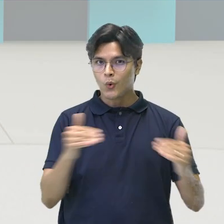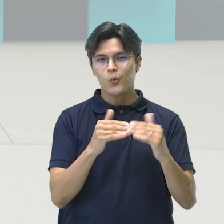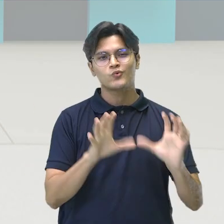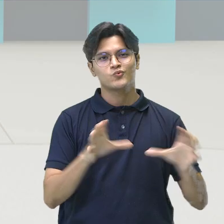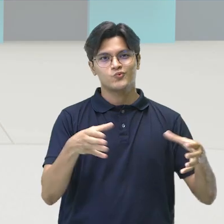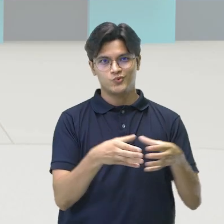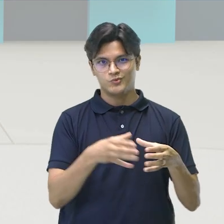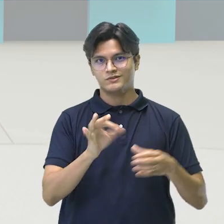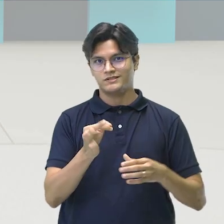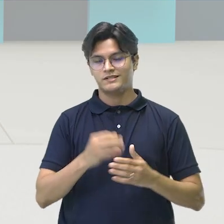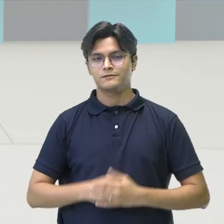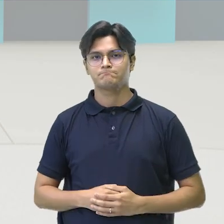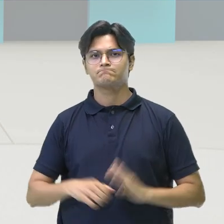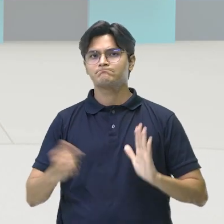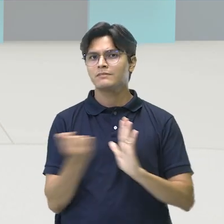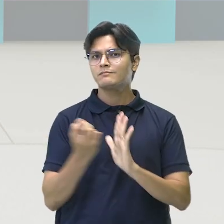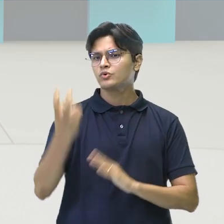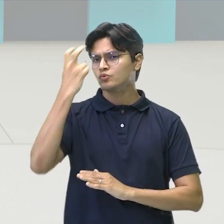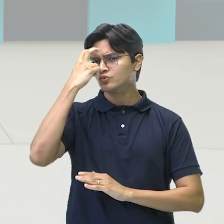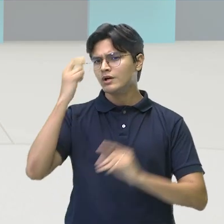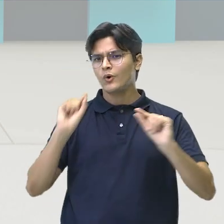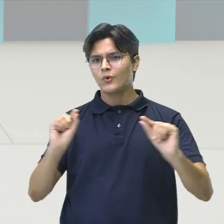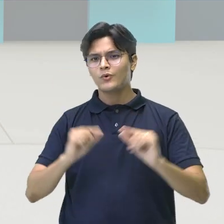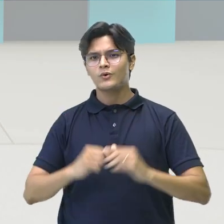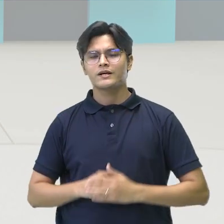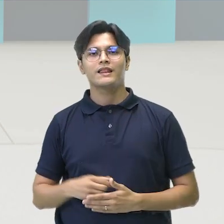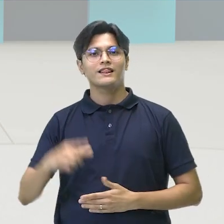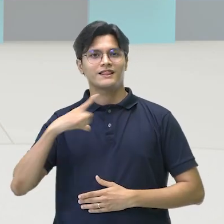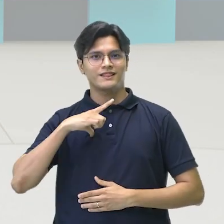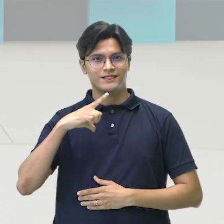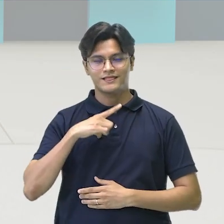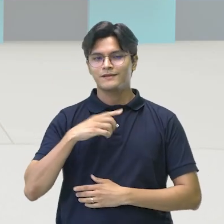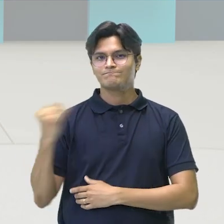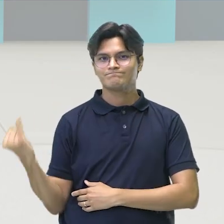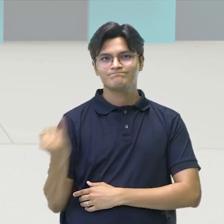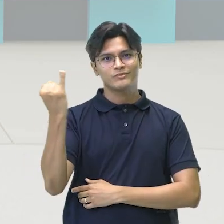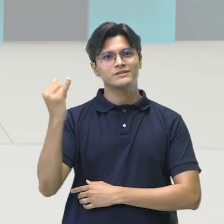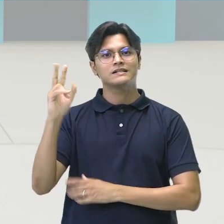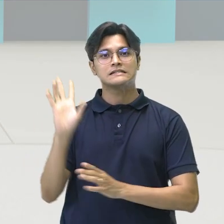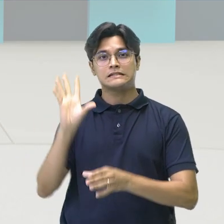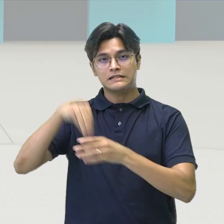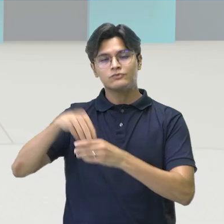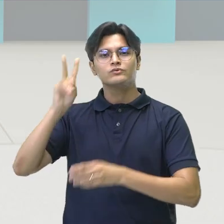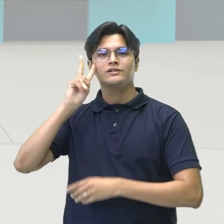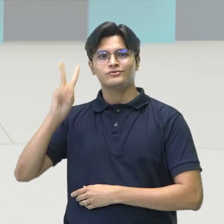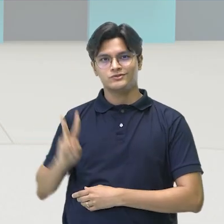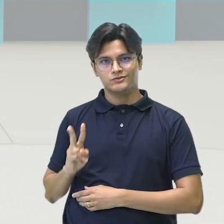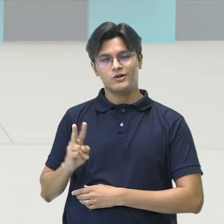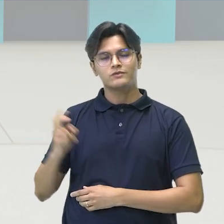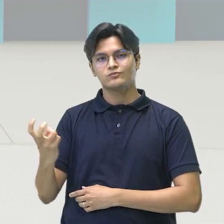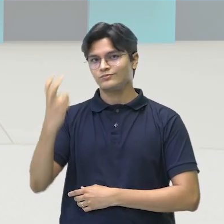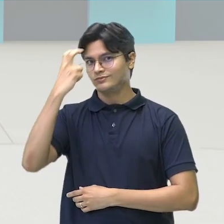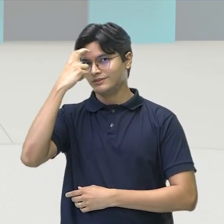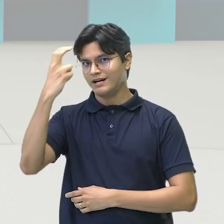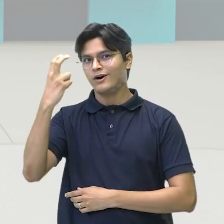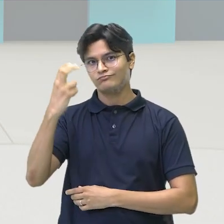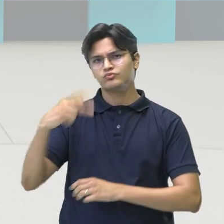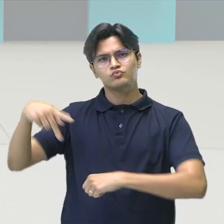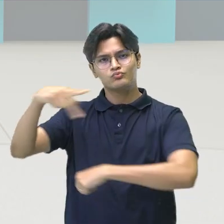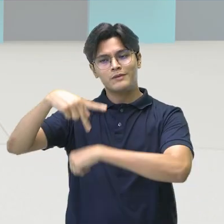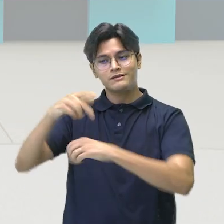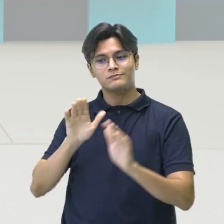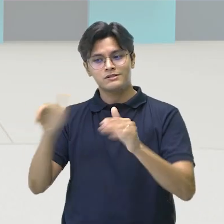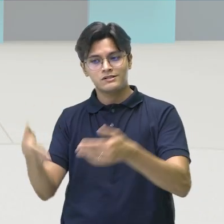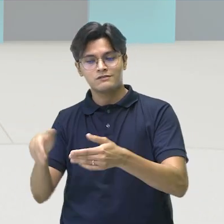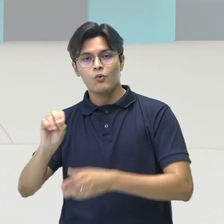patrimônio cultural, é tudo aquilo que possui também a sua importância histórica e cultural, seja para um país ou para